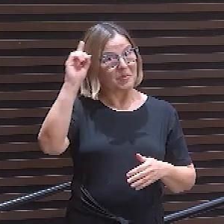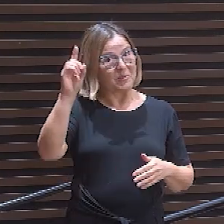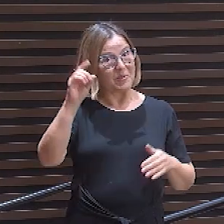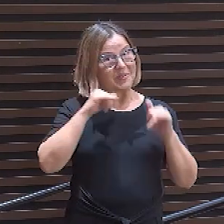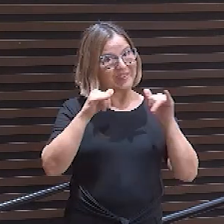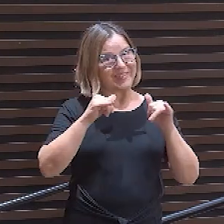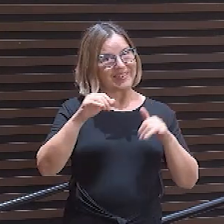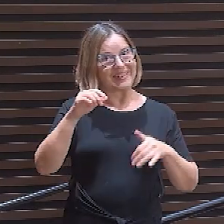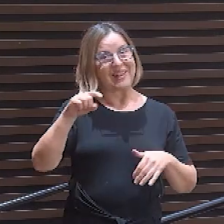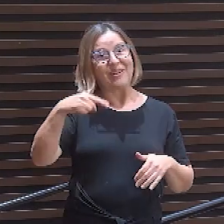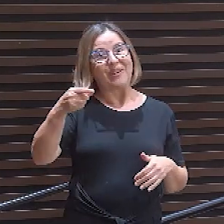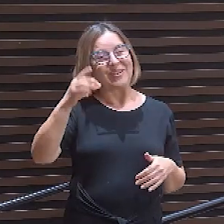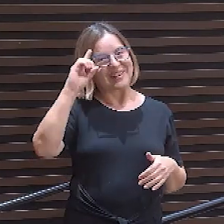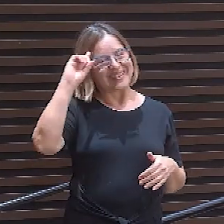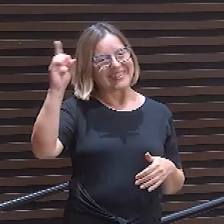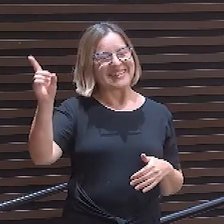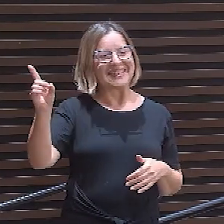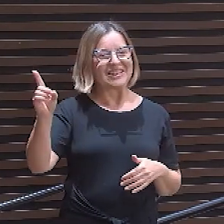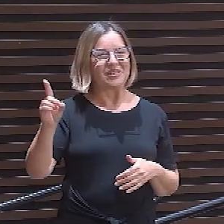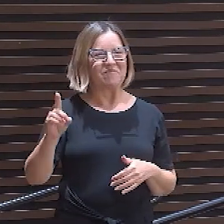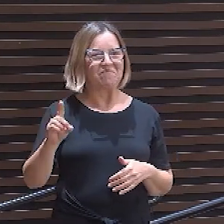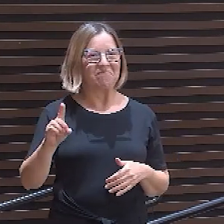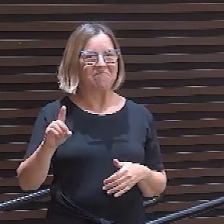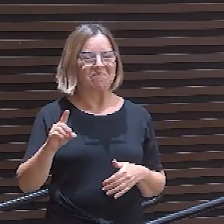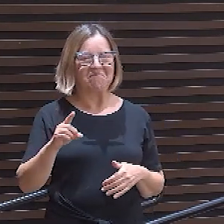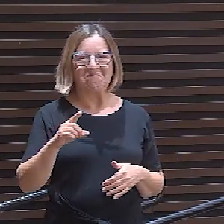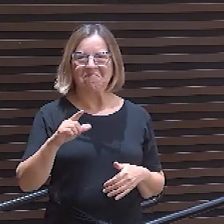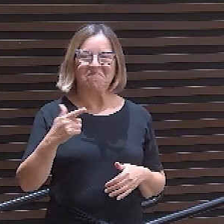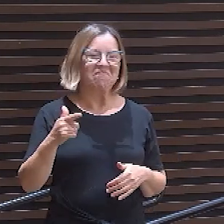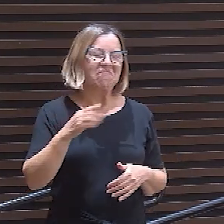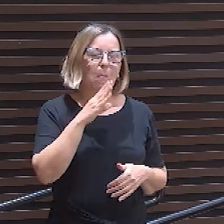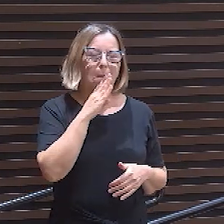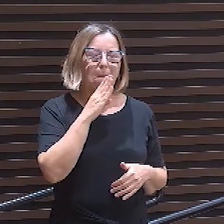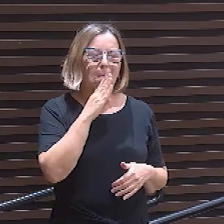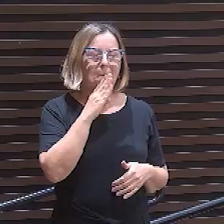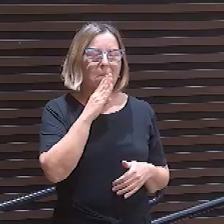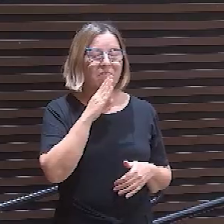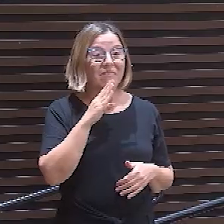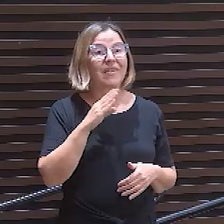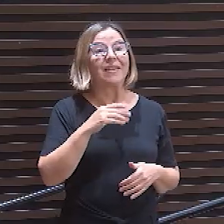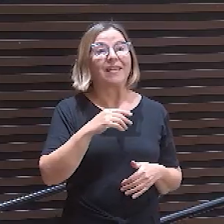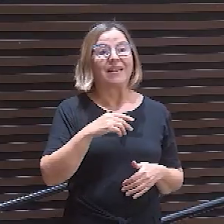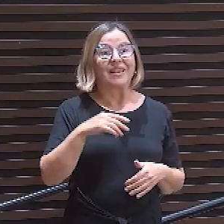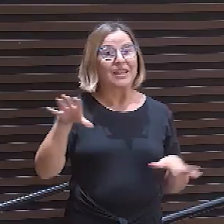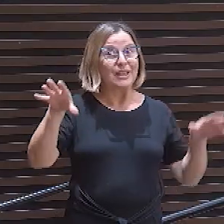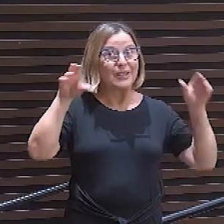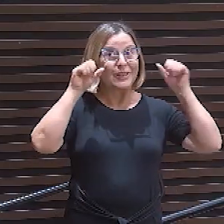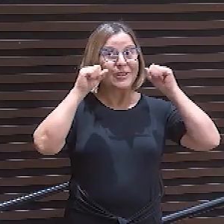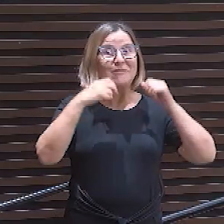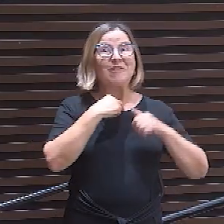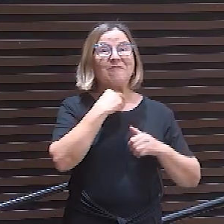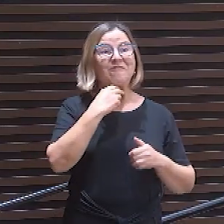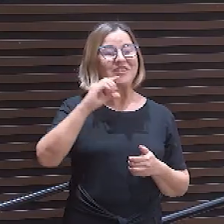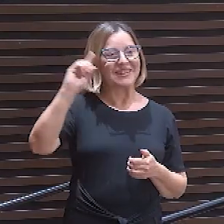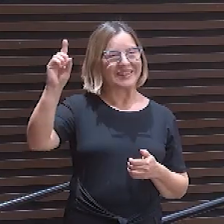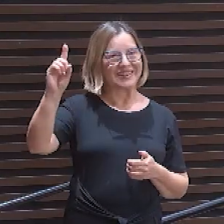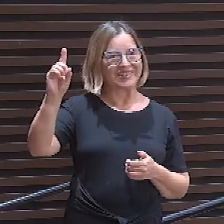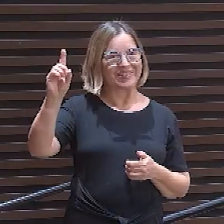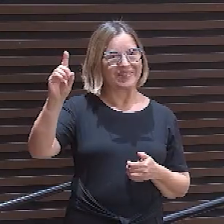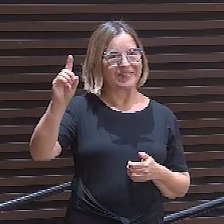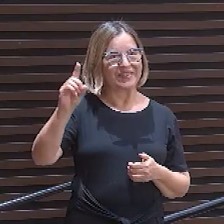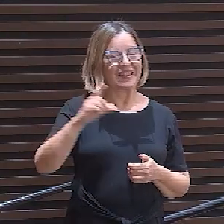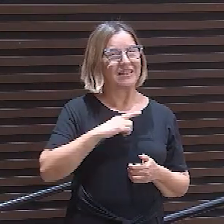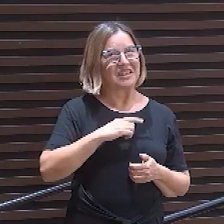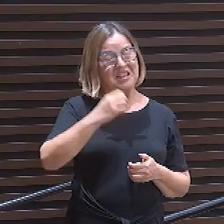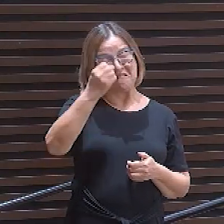dia, sem linguagem, sem fala, ouve-se a sua voz. Tem uma revelação do Deus imanente.